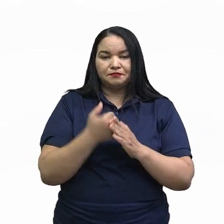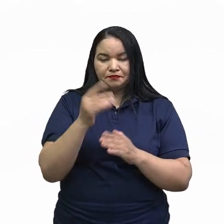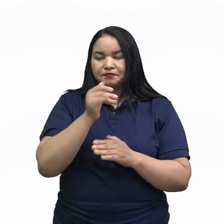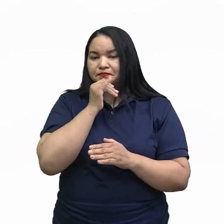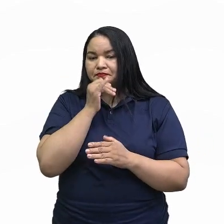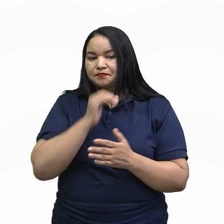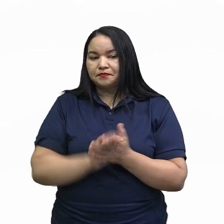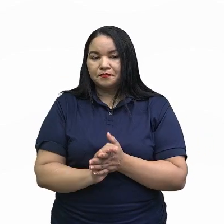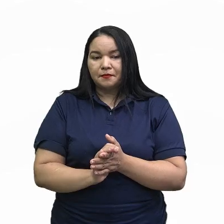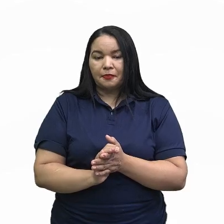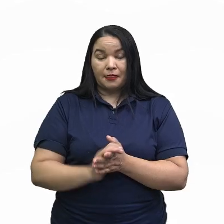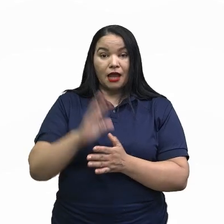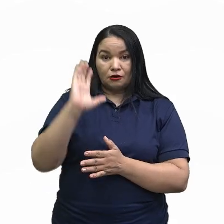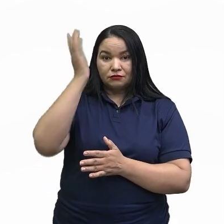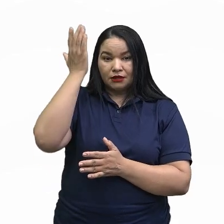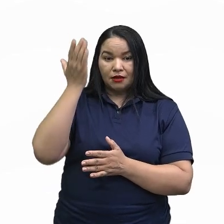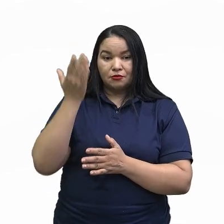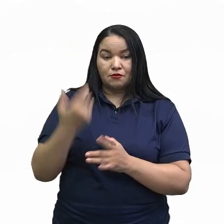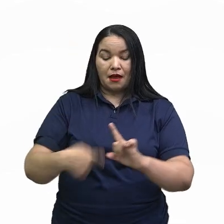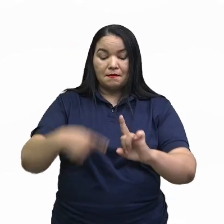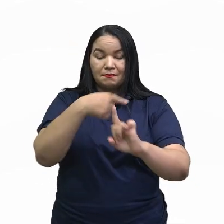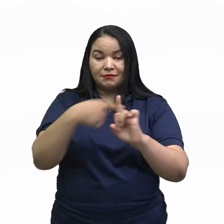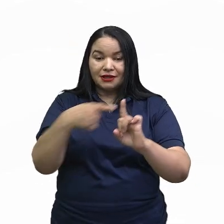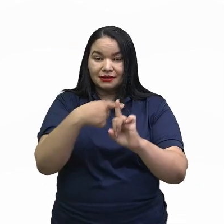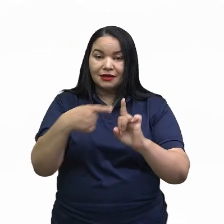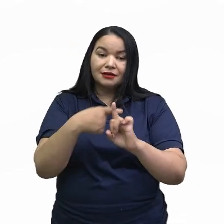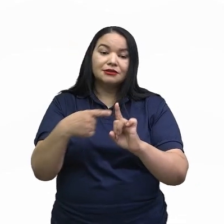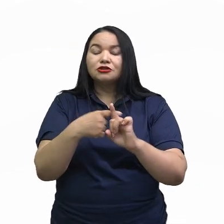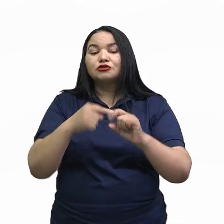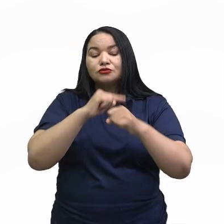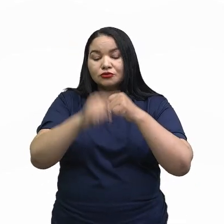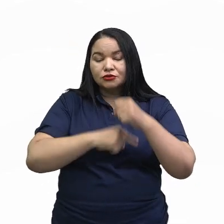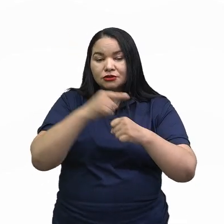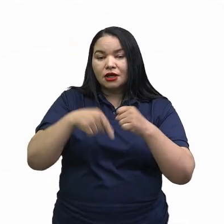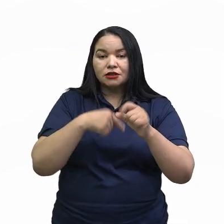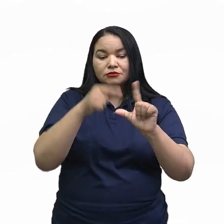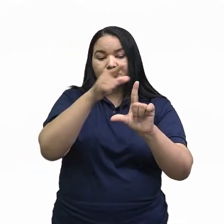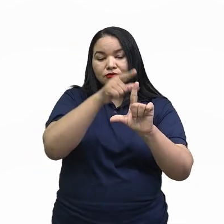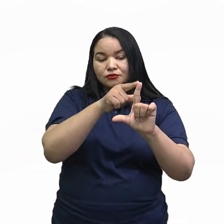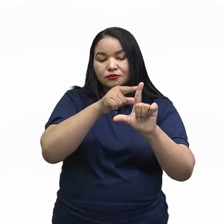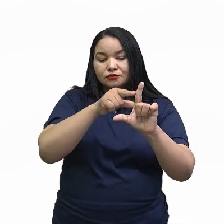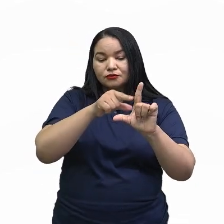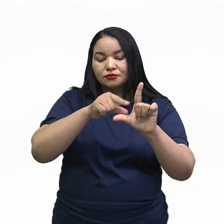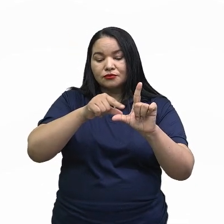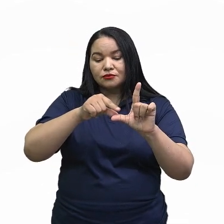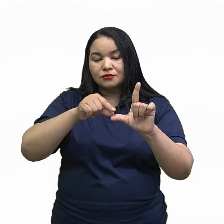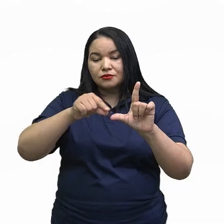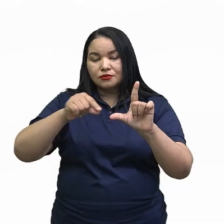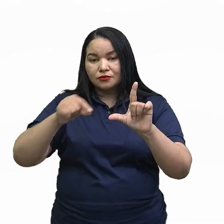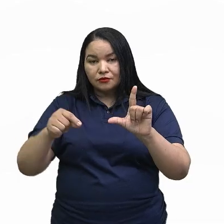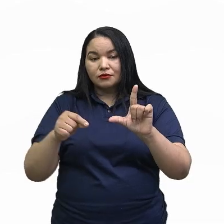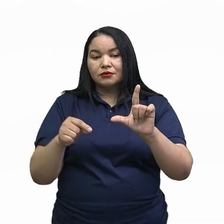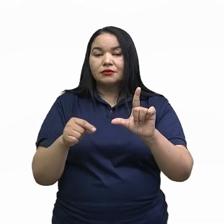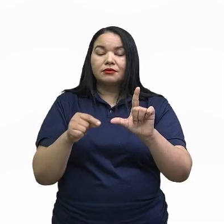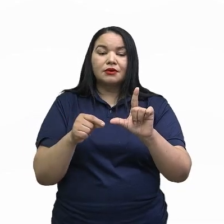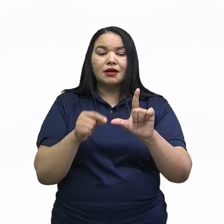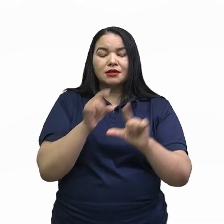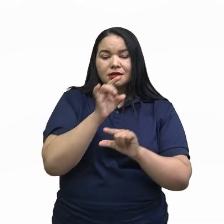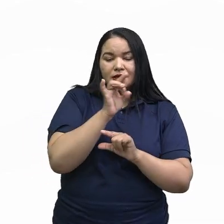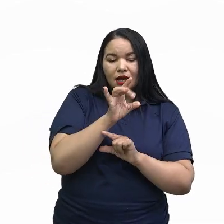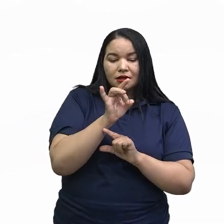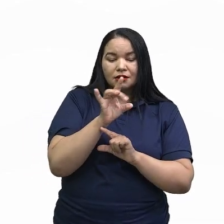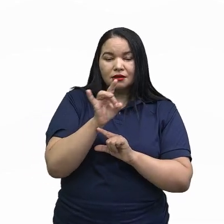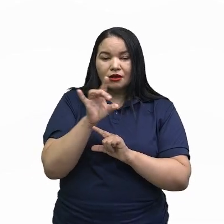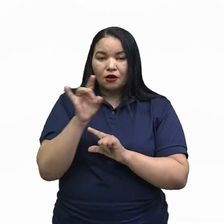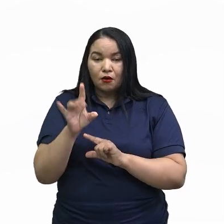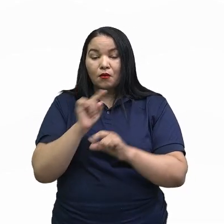que metade dos átomos decaiam, tá? Então, cada átomo tem o seu próprio tempo de meia-vida. Tem